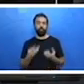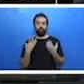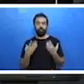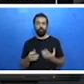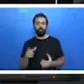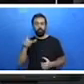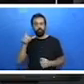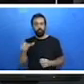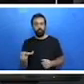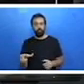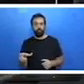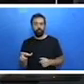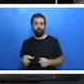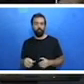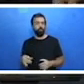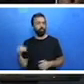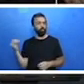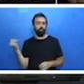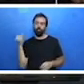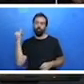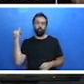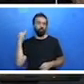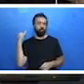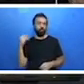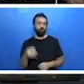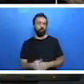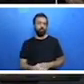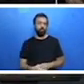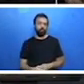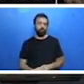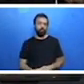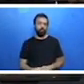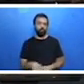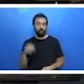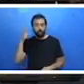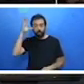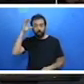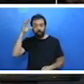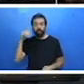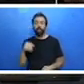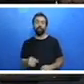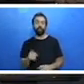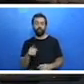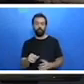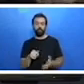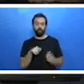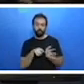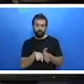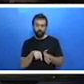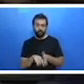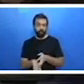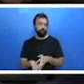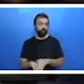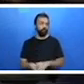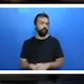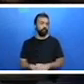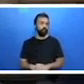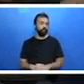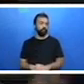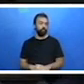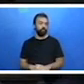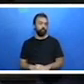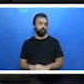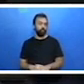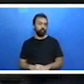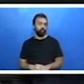cantor e improvisador brasileiro. Se tiver mais um pouquinho de curiosidade, dá uma pesquisadinha, porque vale a pena, tá? Então